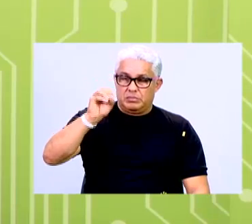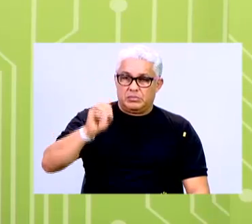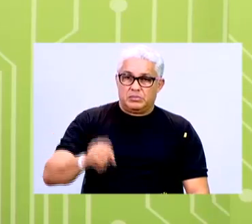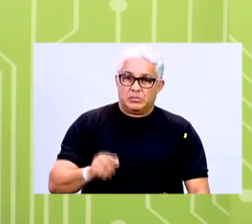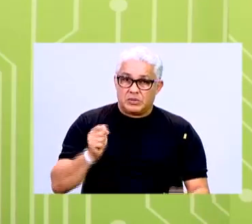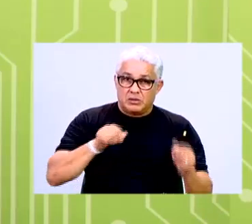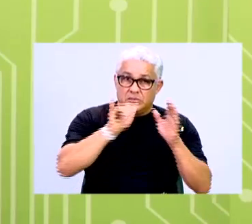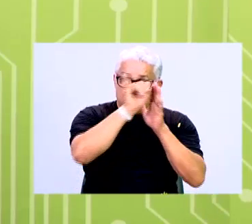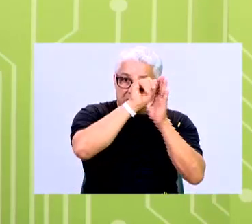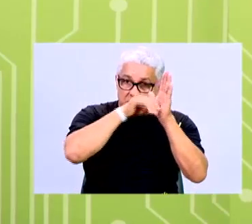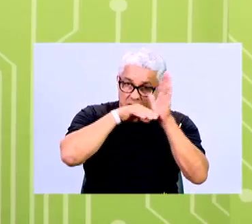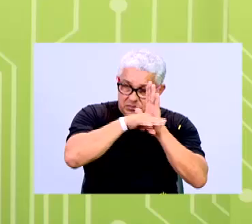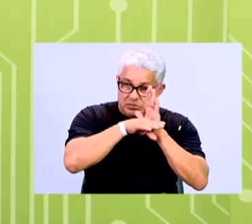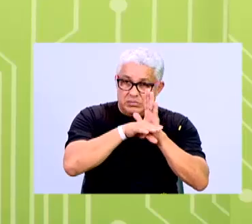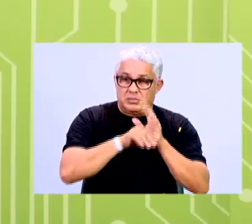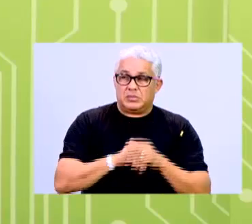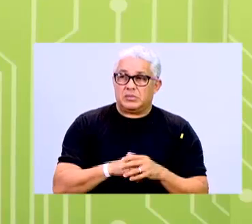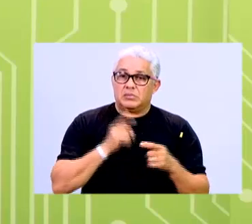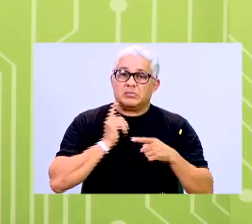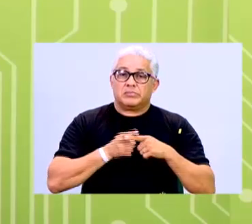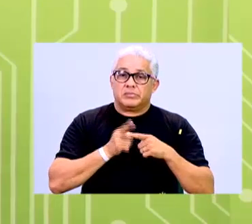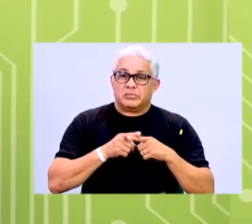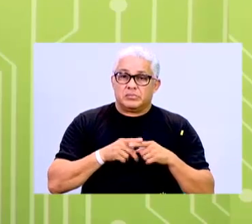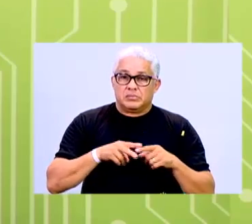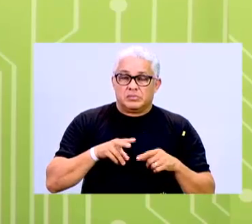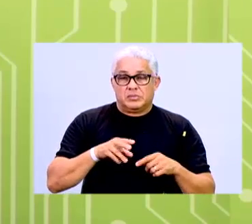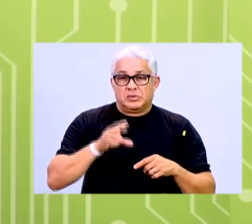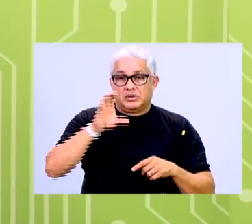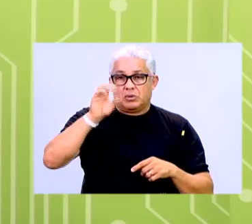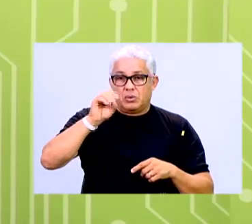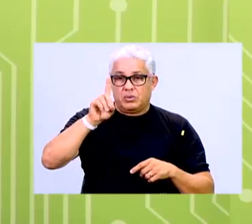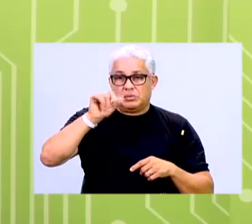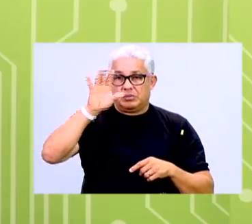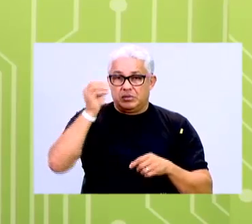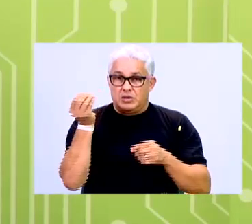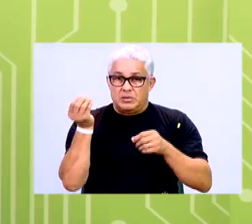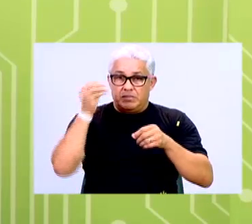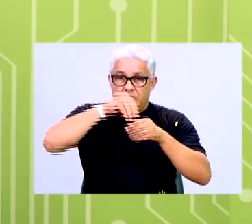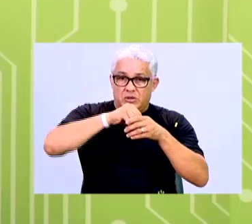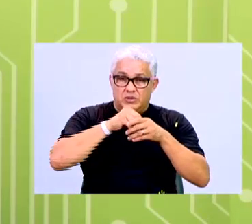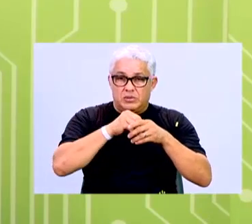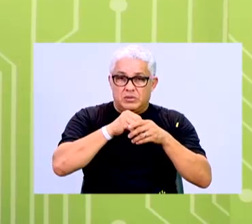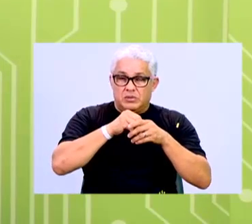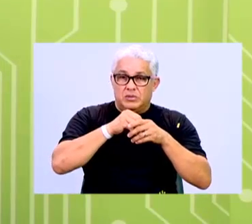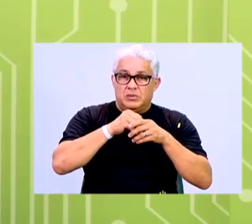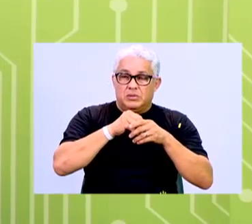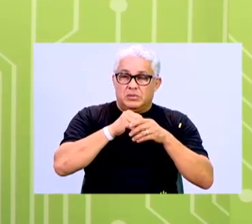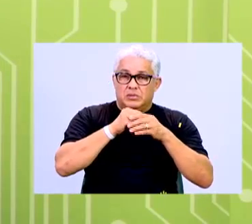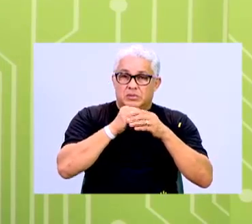implementado, não é porque eu vou codificar uma tela que o